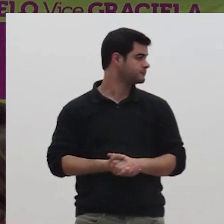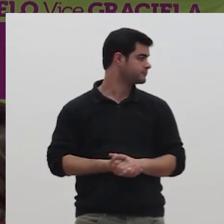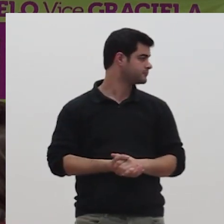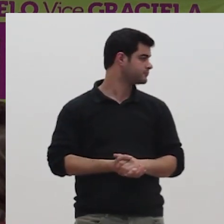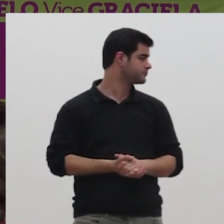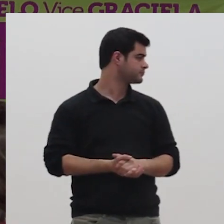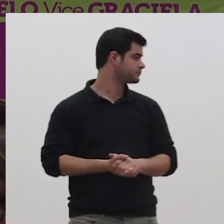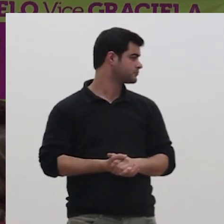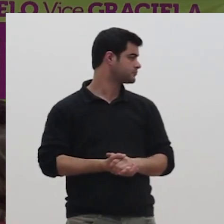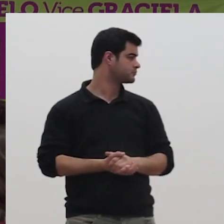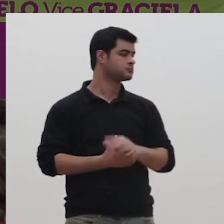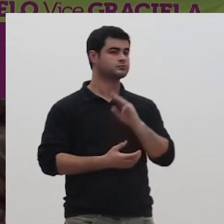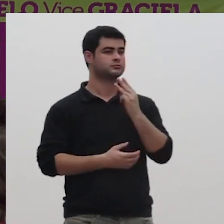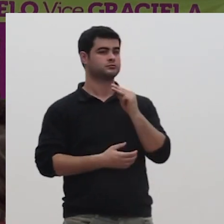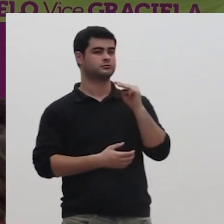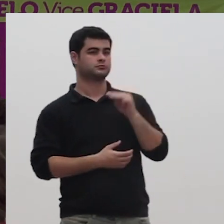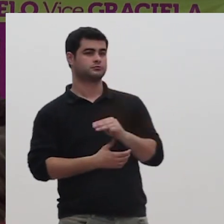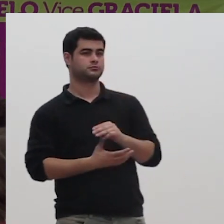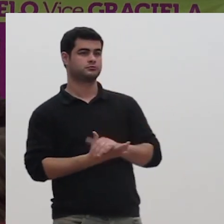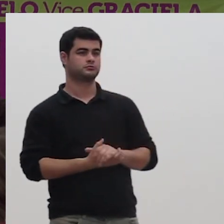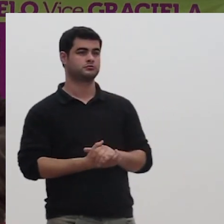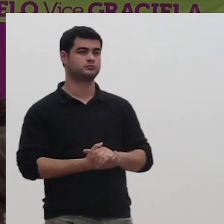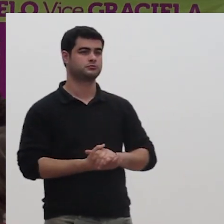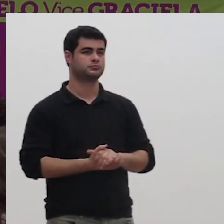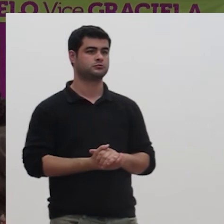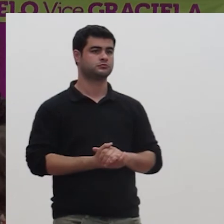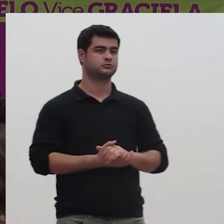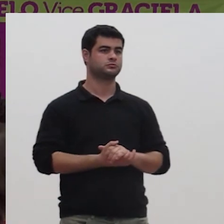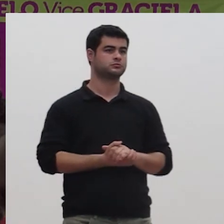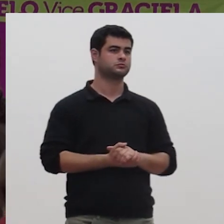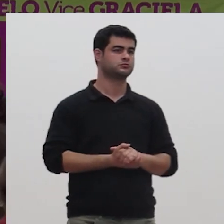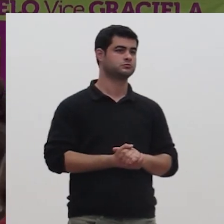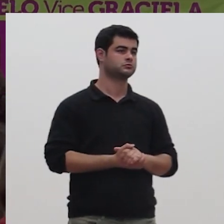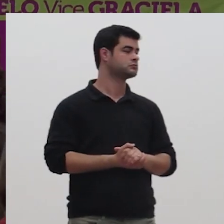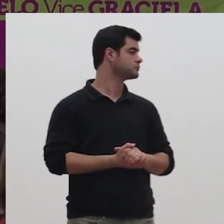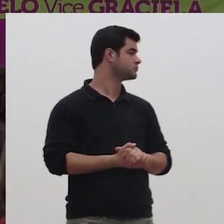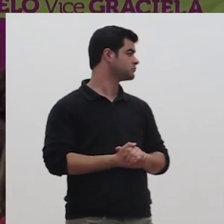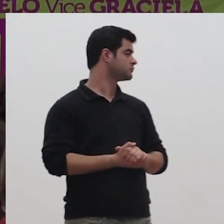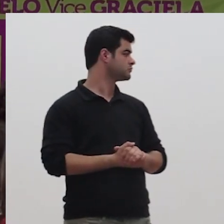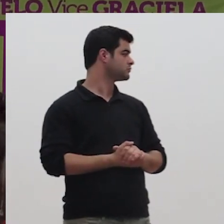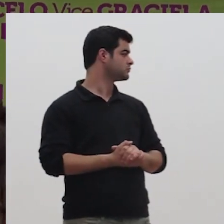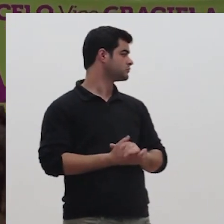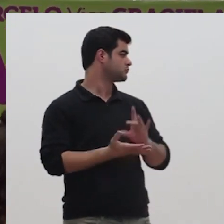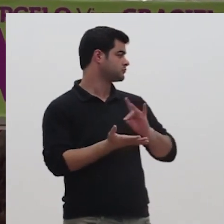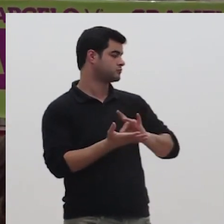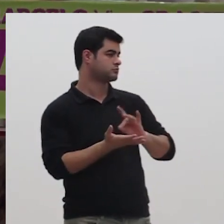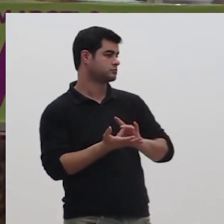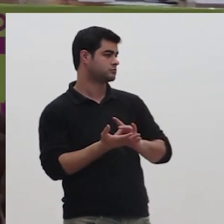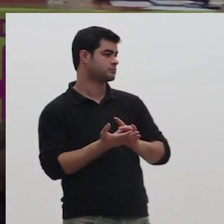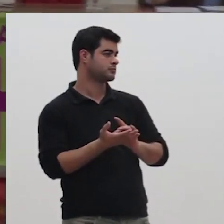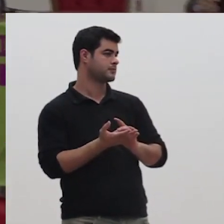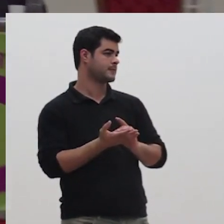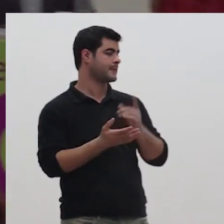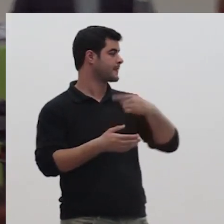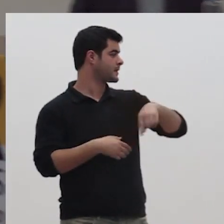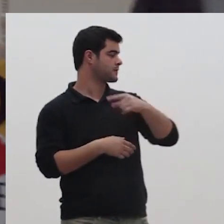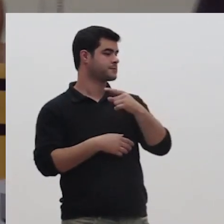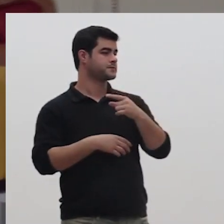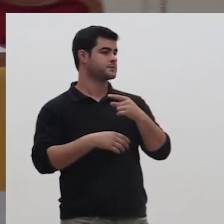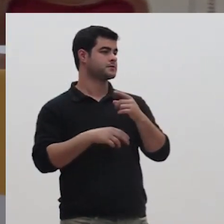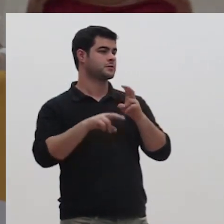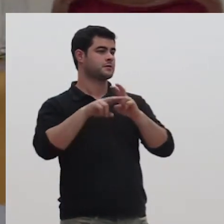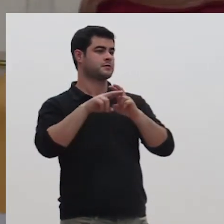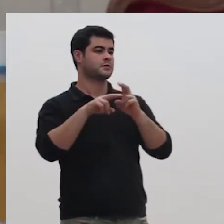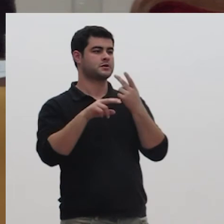Bom, 3 minutos. A questão da estatuinte, eu já brinquei aqui, é que nem o metrô na eleição para a prefeitura, né? Toda eleição ela aparece de